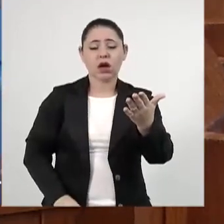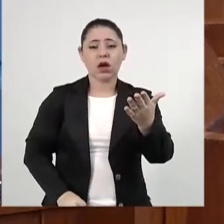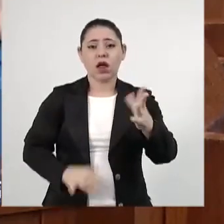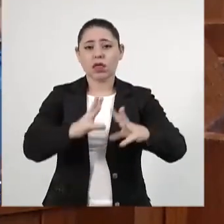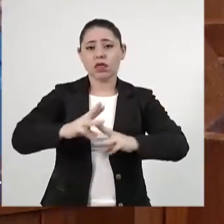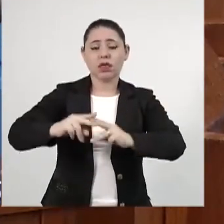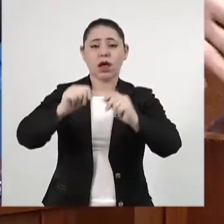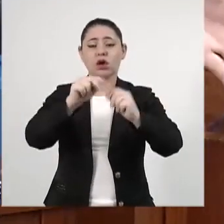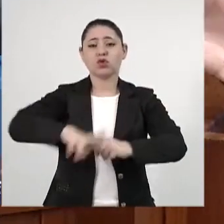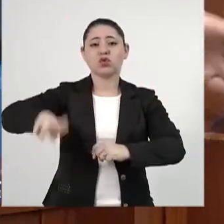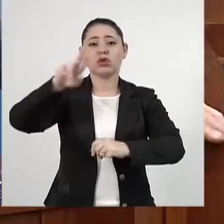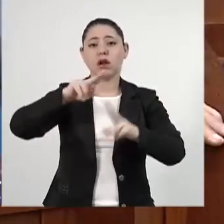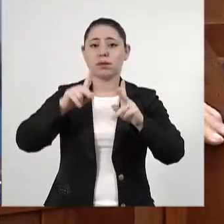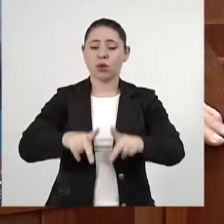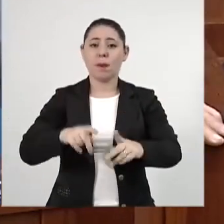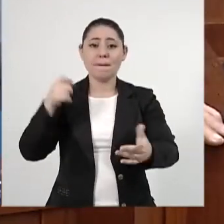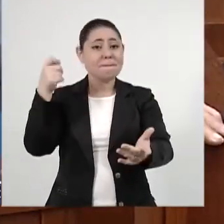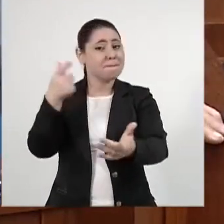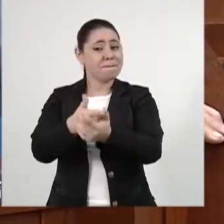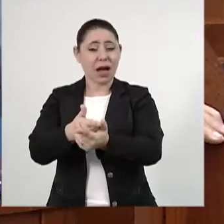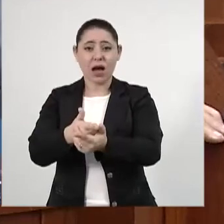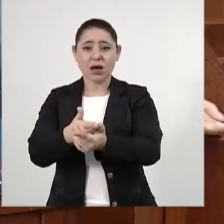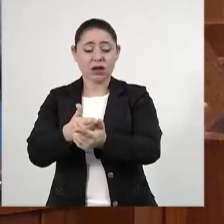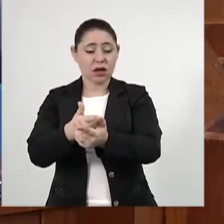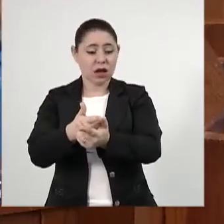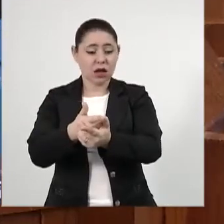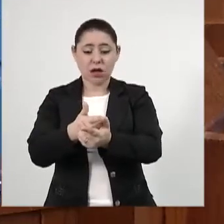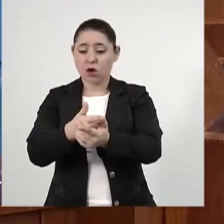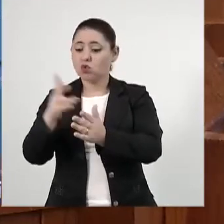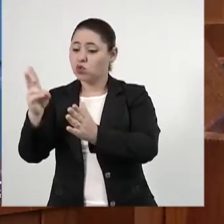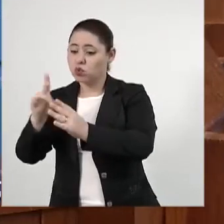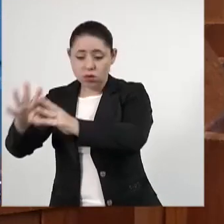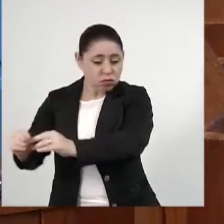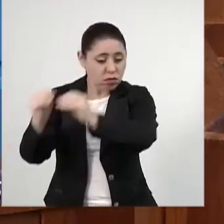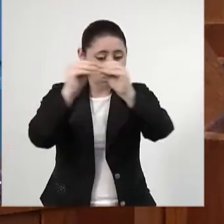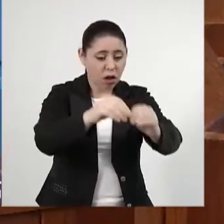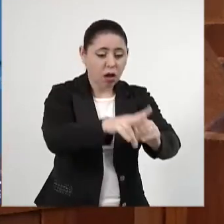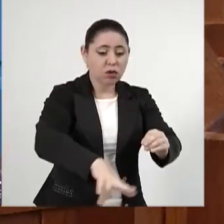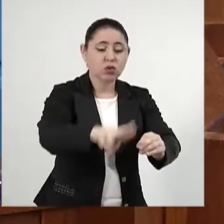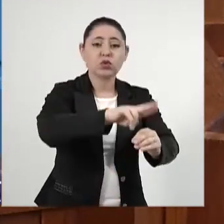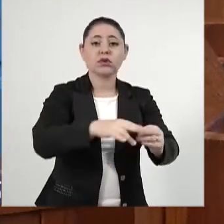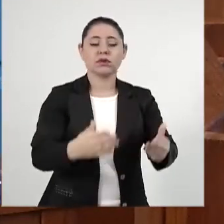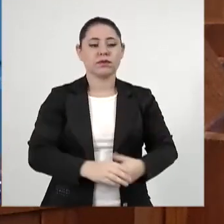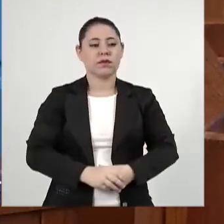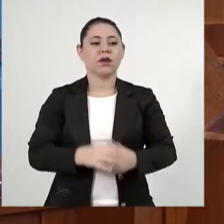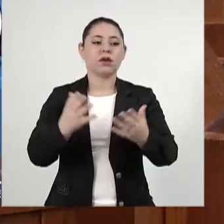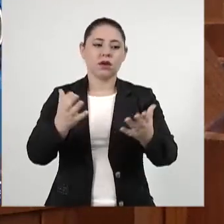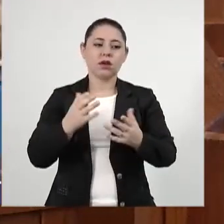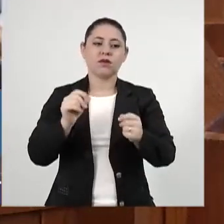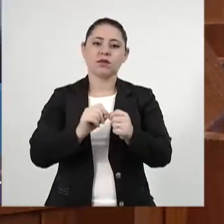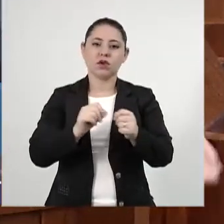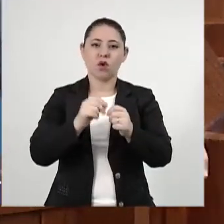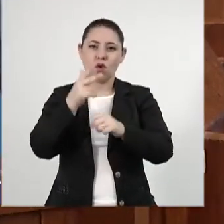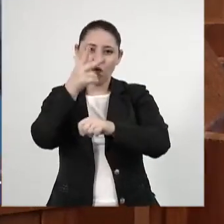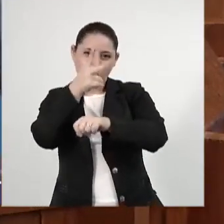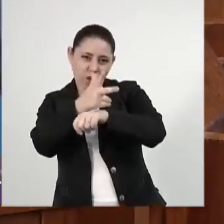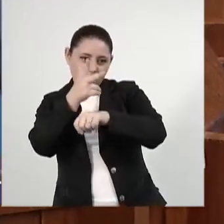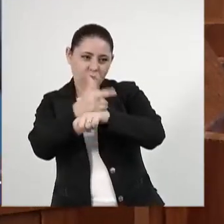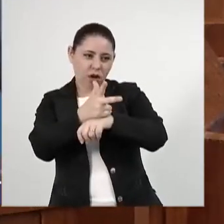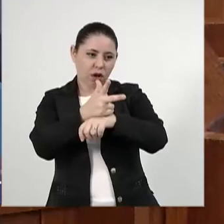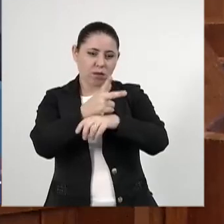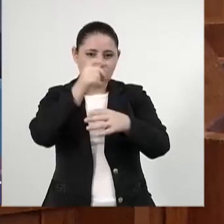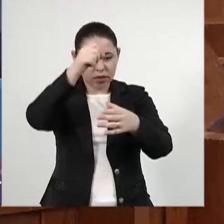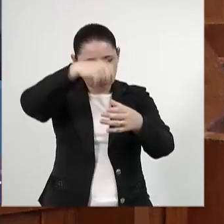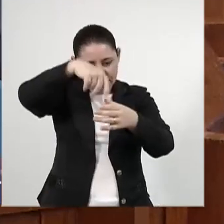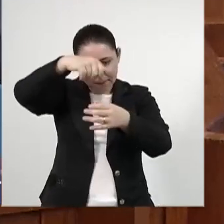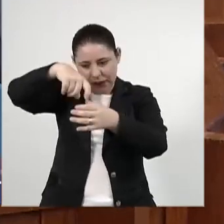pública, desapropria, paga pelo valor do mercado e coloca os índios para usar. Agora, eu gostaria que Vossa Excelência fosse fazer um filme das plantações dos